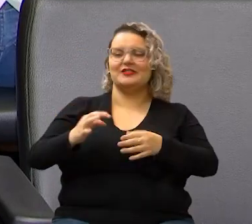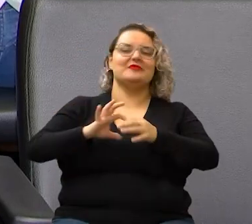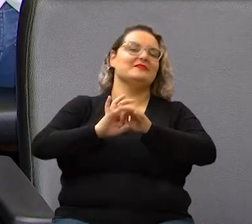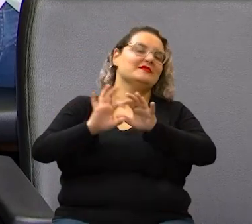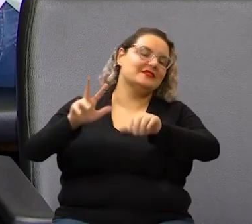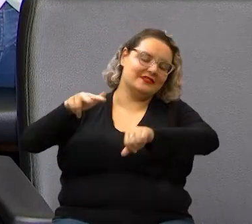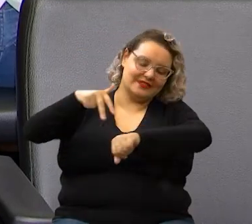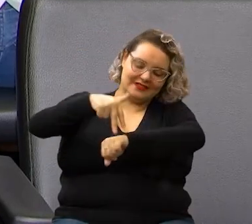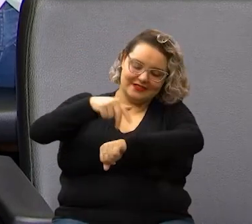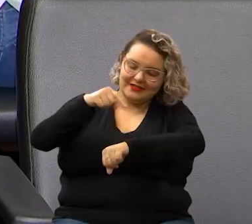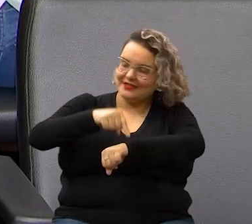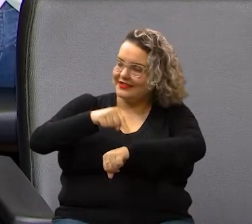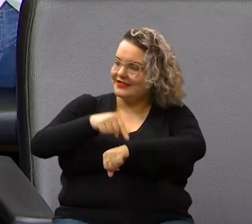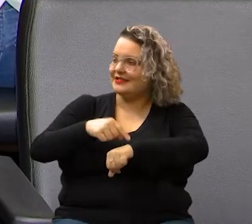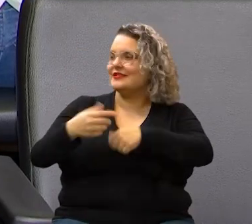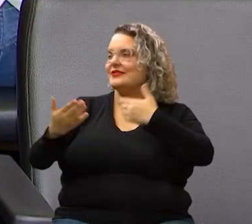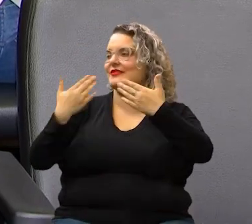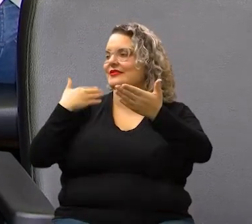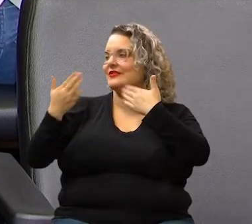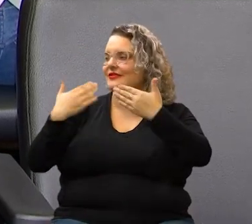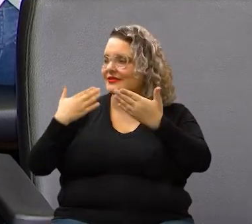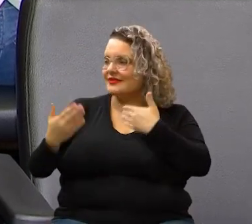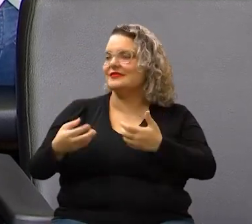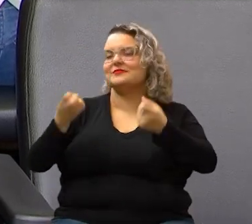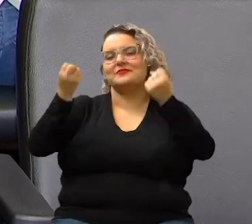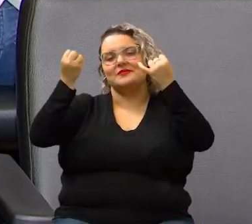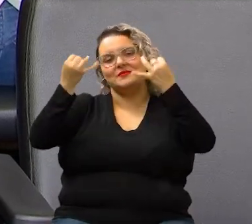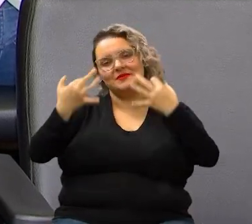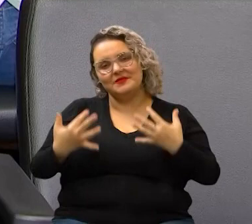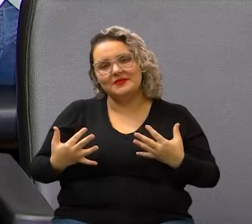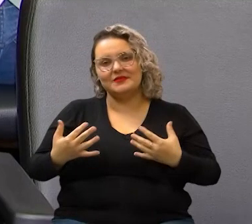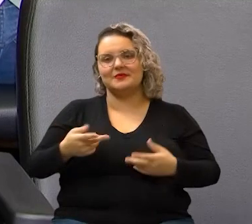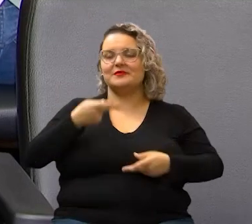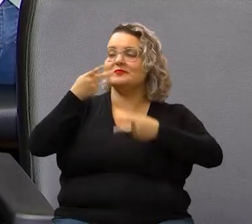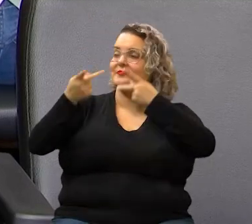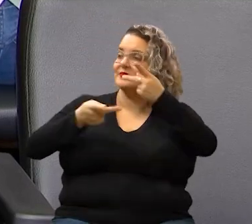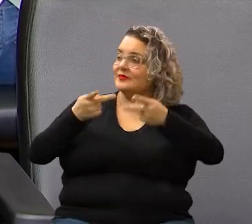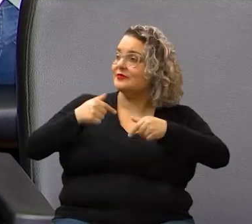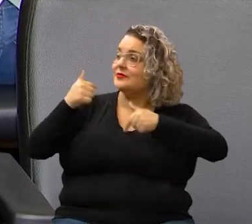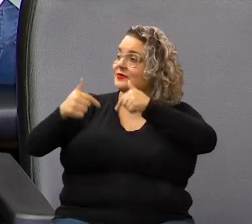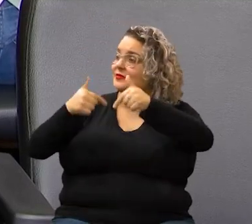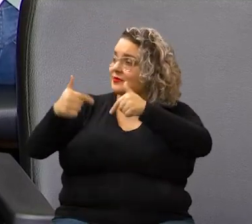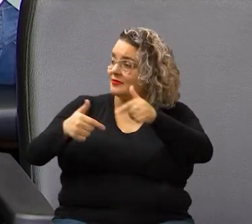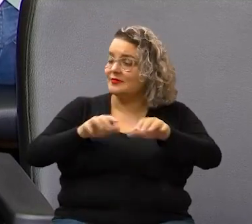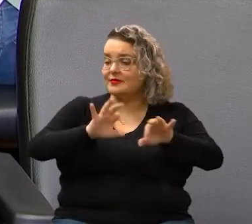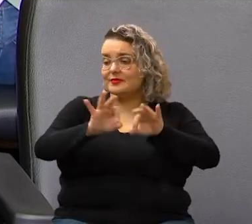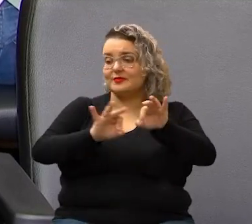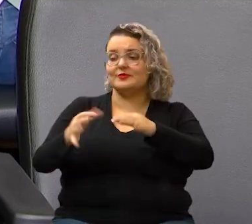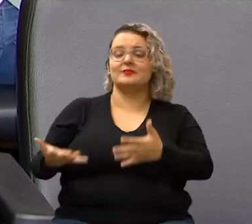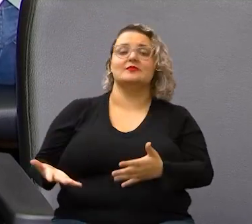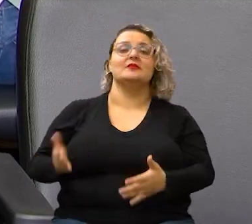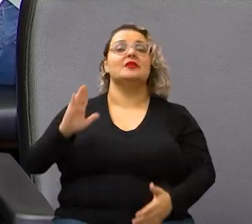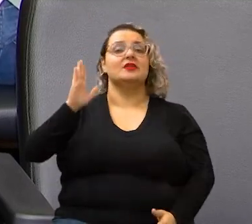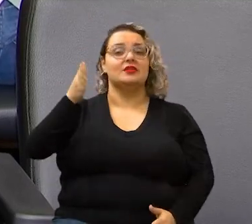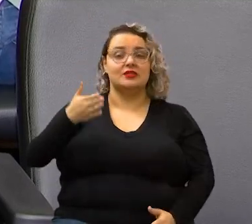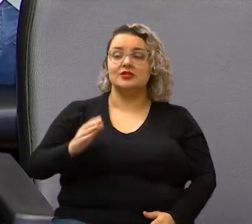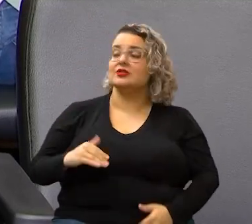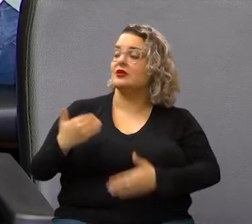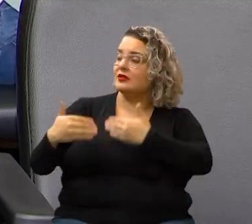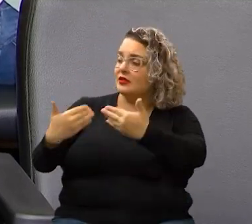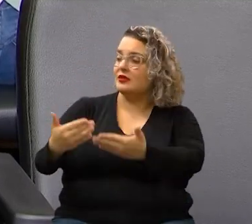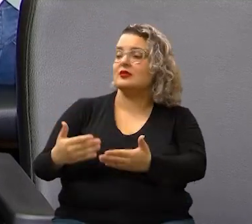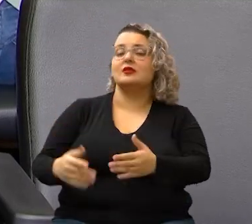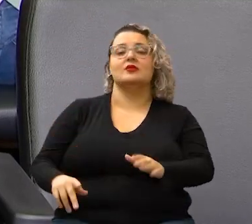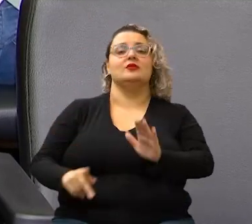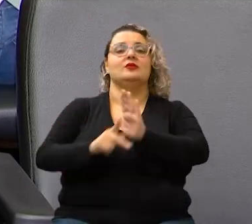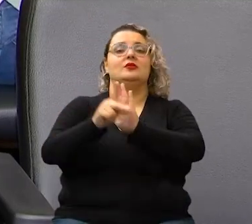muito obrigado pela disponibilização do seu tempo, por nos esclarecer, por contar sobre este trabalho, dos projetos que já